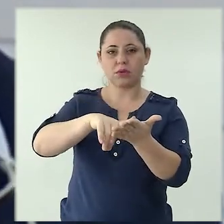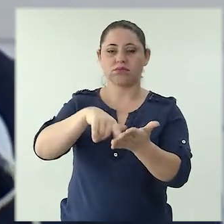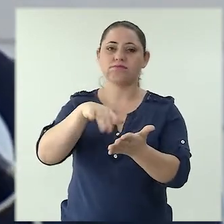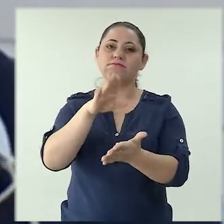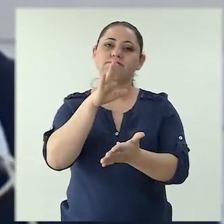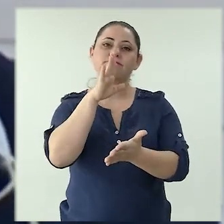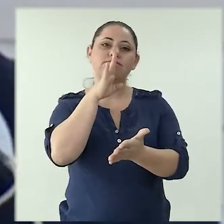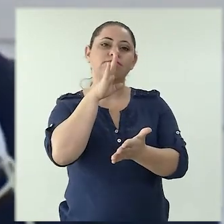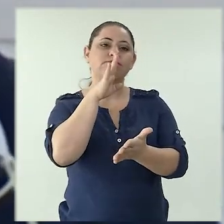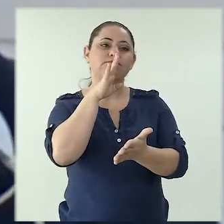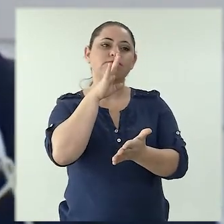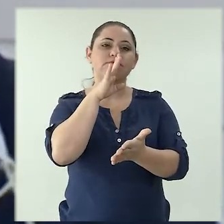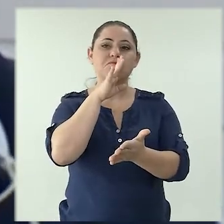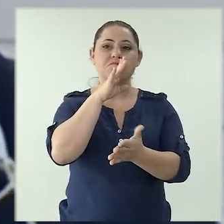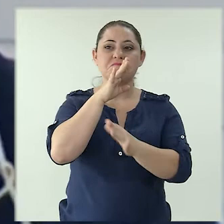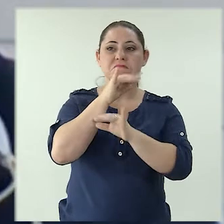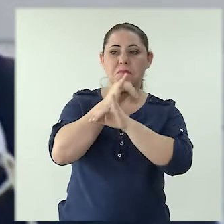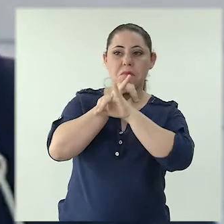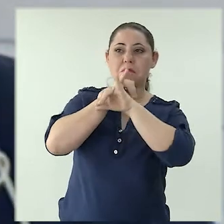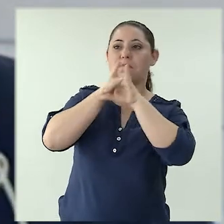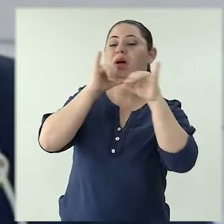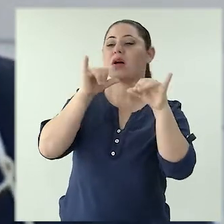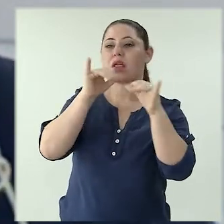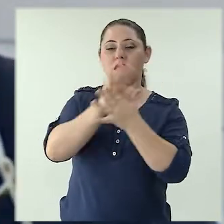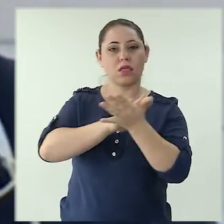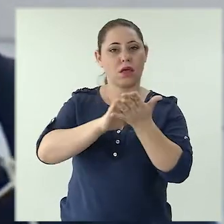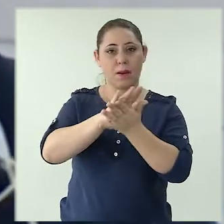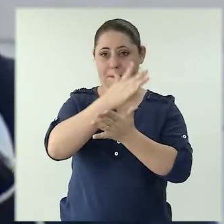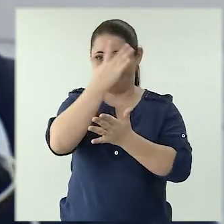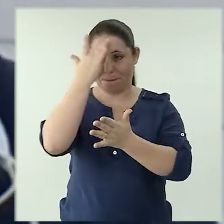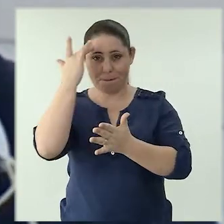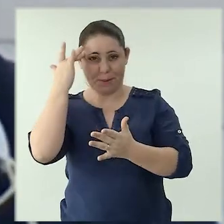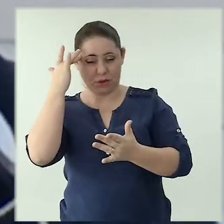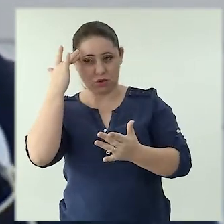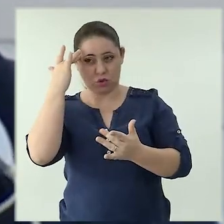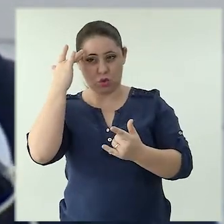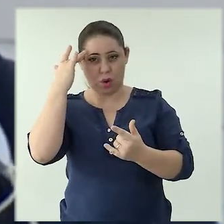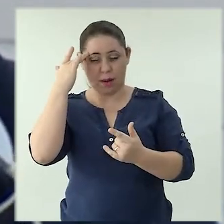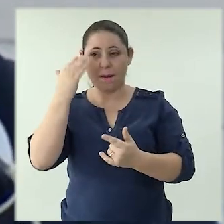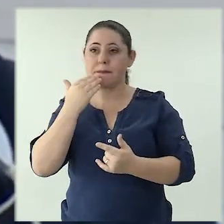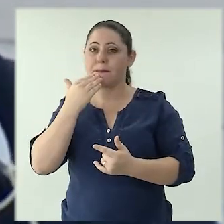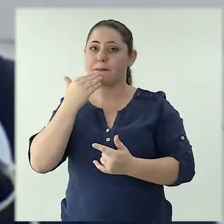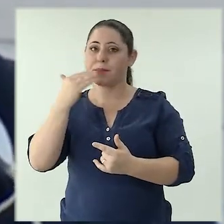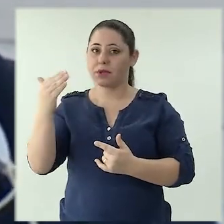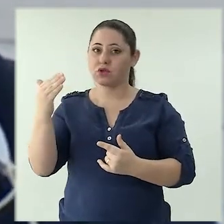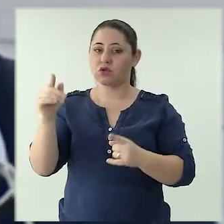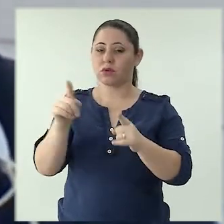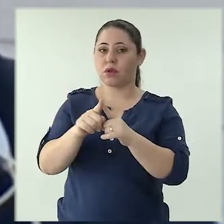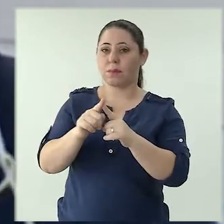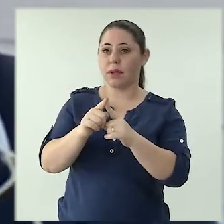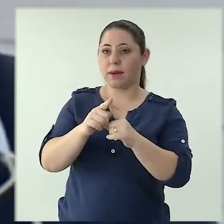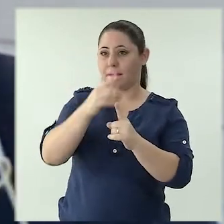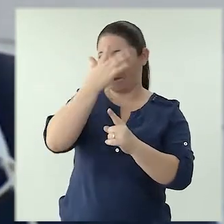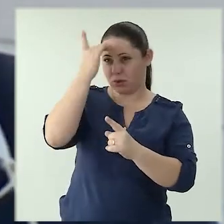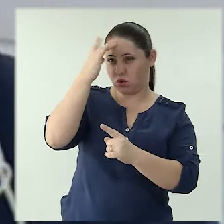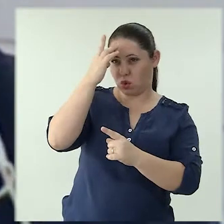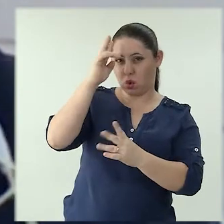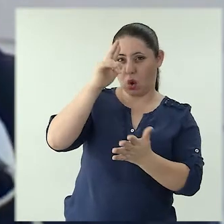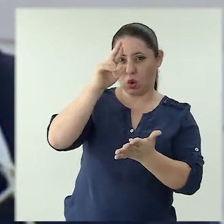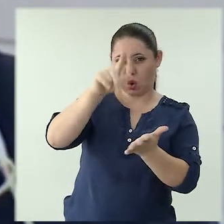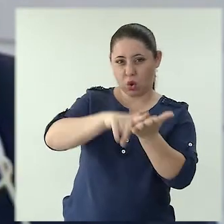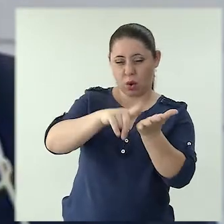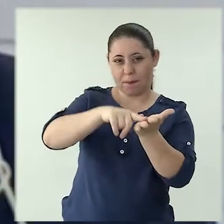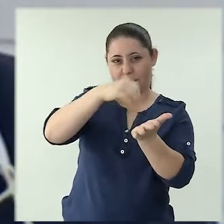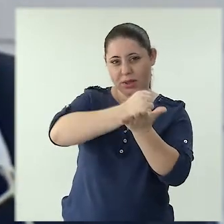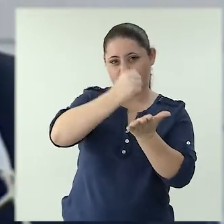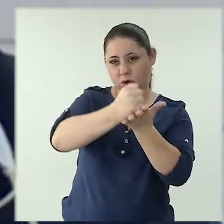de qualquer manifestação das partes, tanto dos confrontantes quanto do proprietário tabular, considera-se, então, como